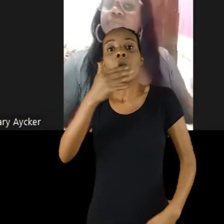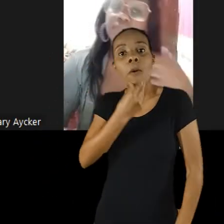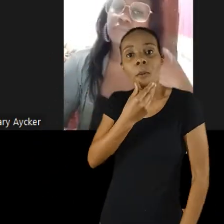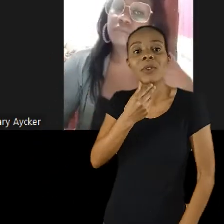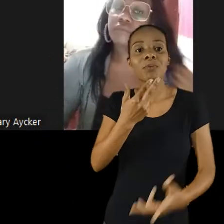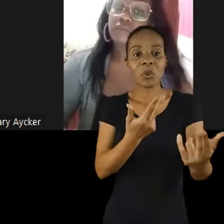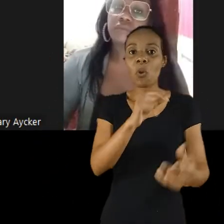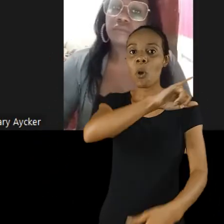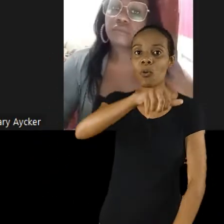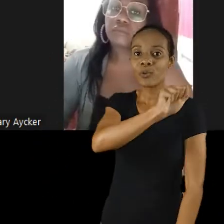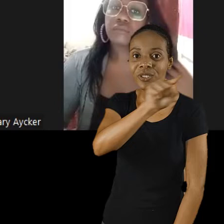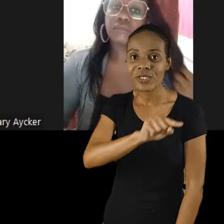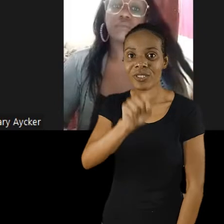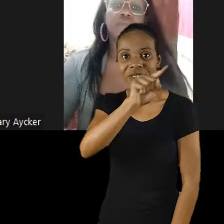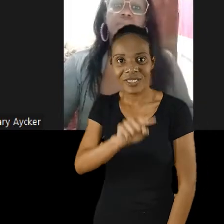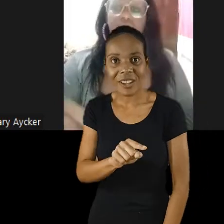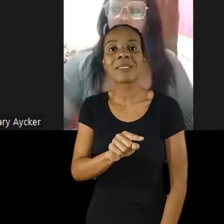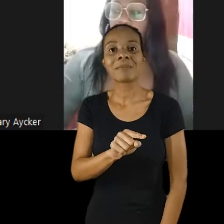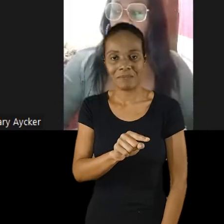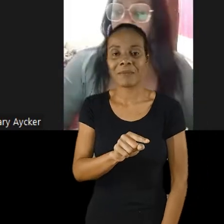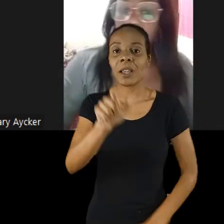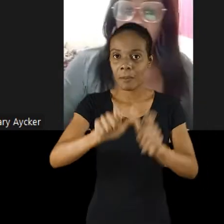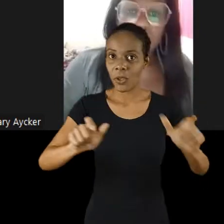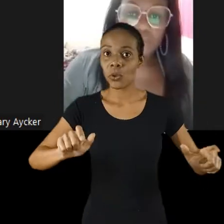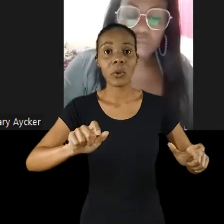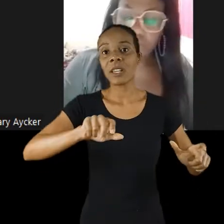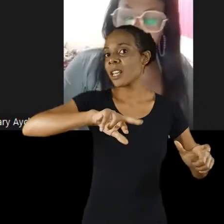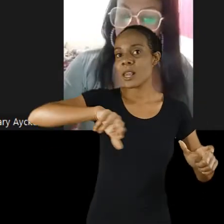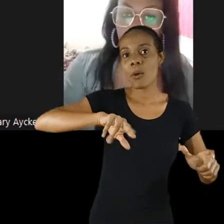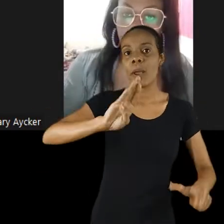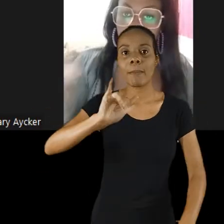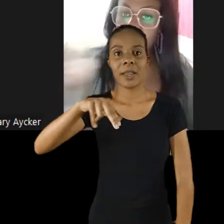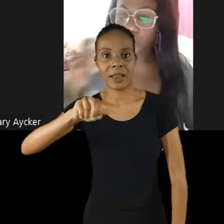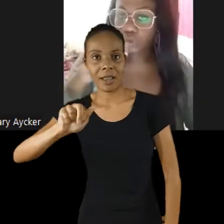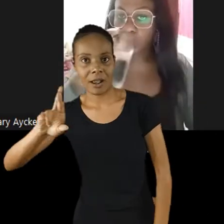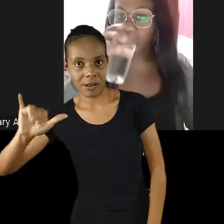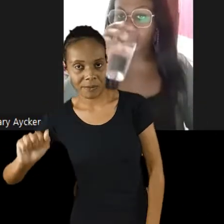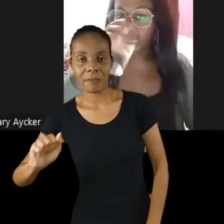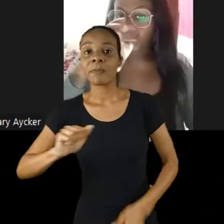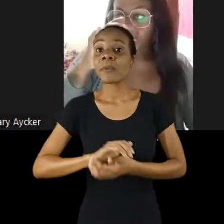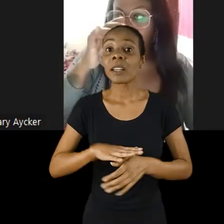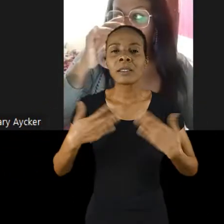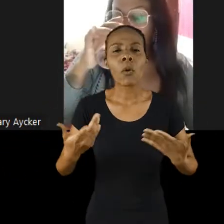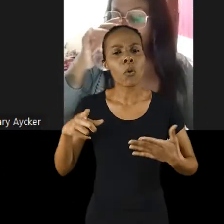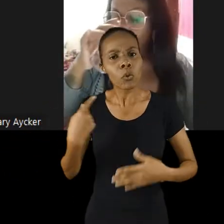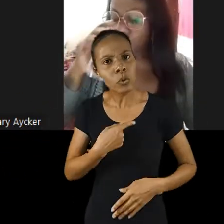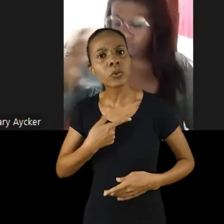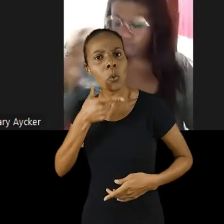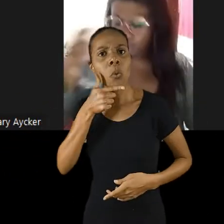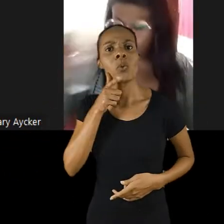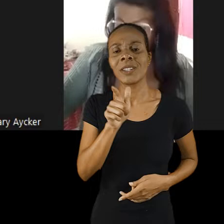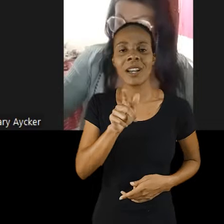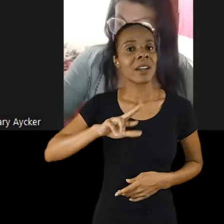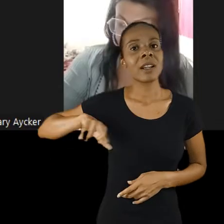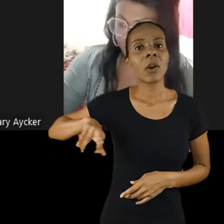Então, quando a gente toma posse dessa palavra, a gente consegue ser frente combativa, a gente consegue não mais ser senzala